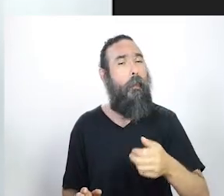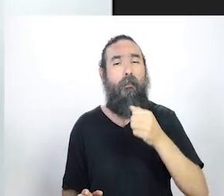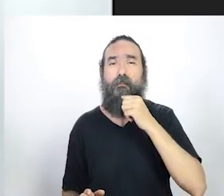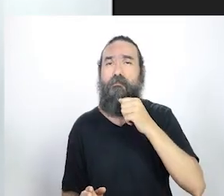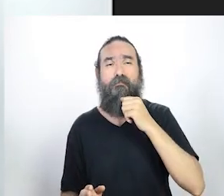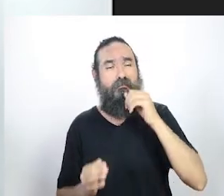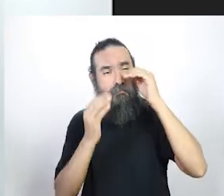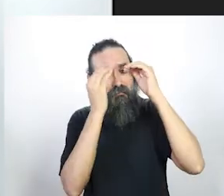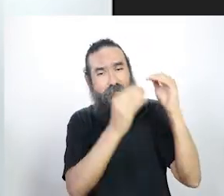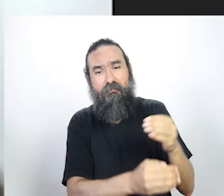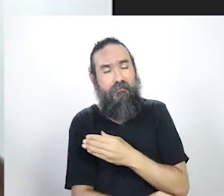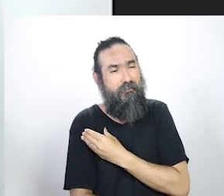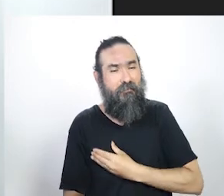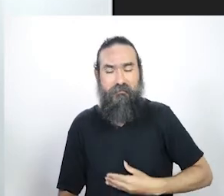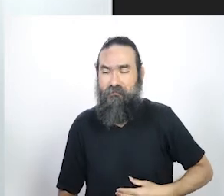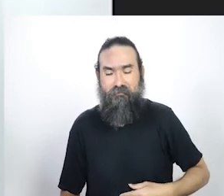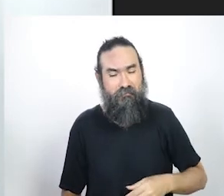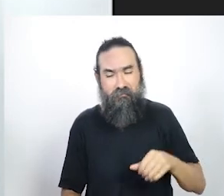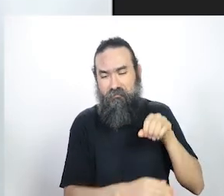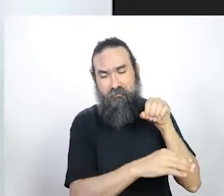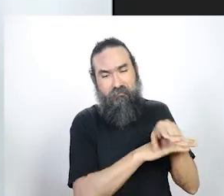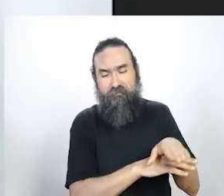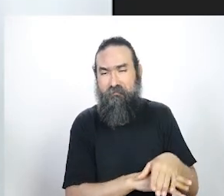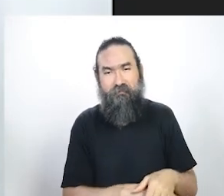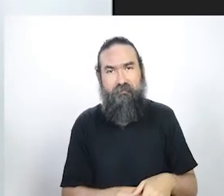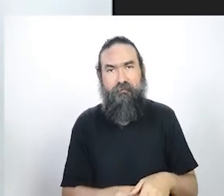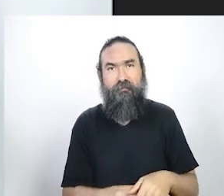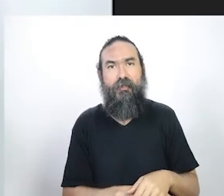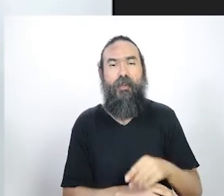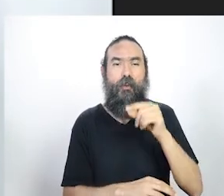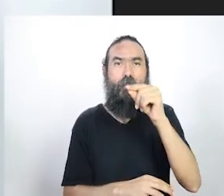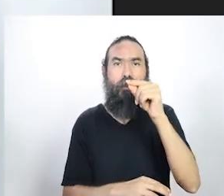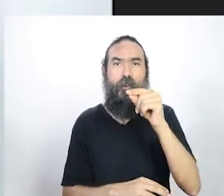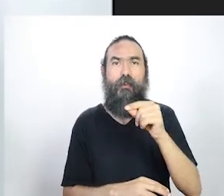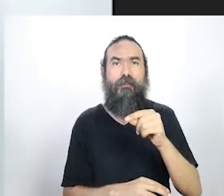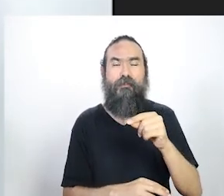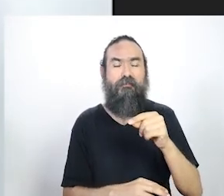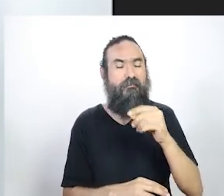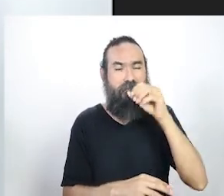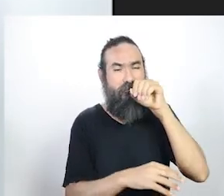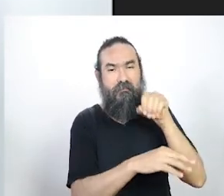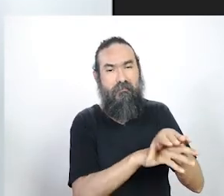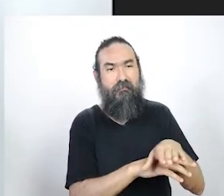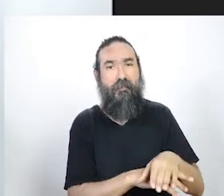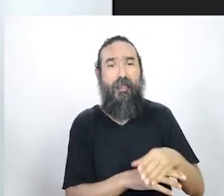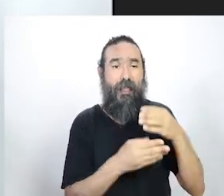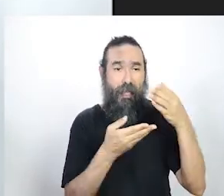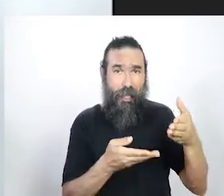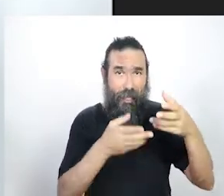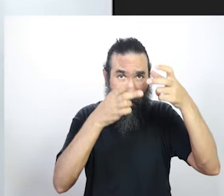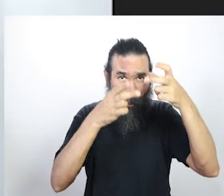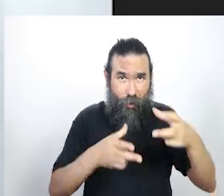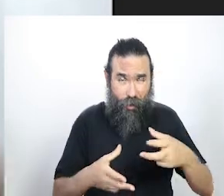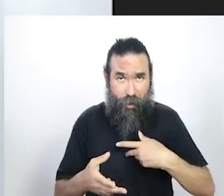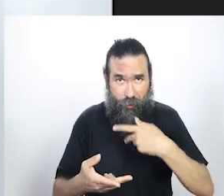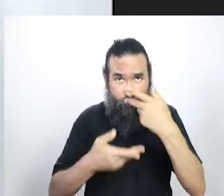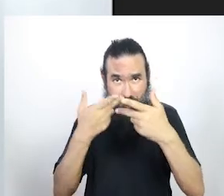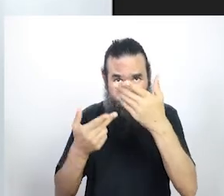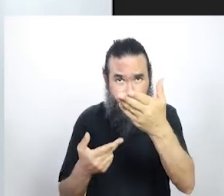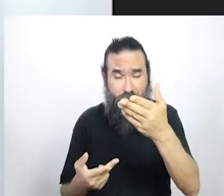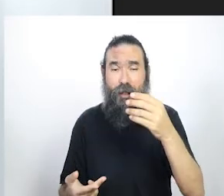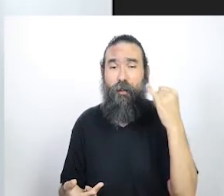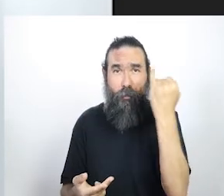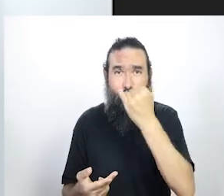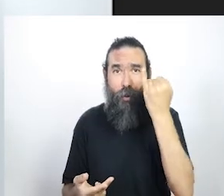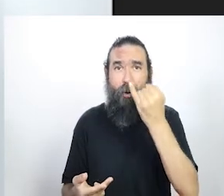devida desse órgão, infelizmente, até o momento, para reconhecer esse espaço. E lá é um espaço de resistência. Eles também têm umas